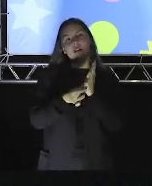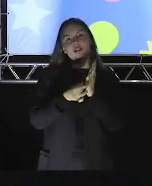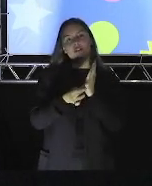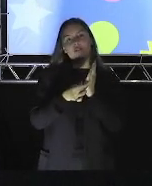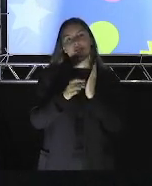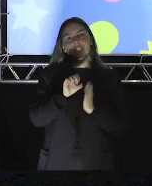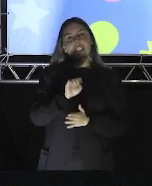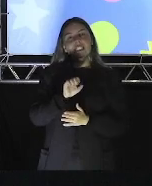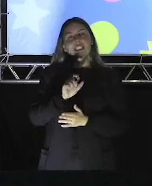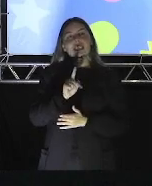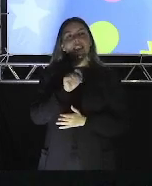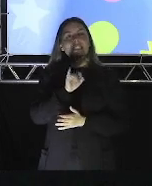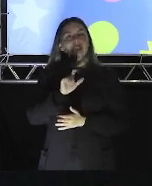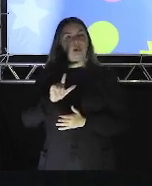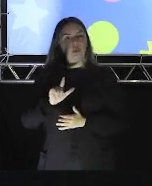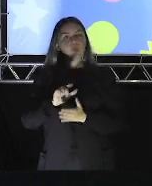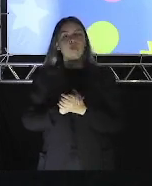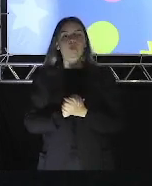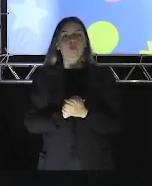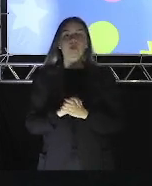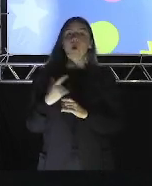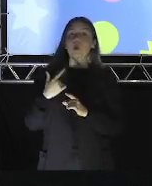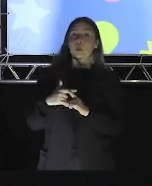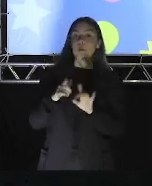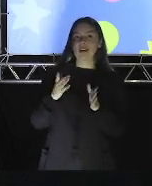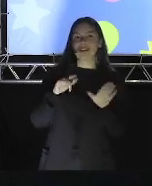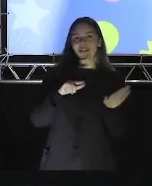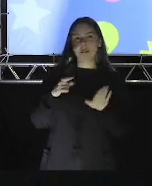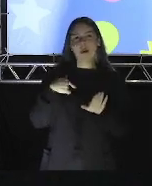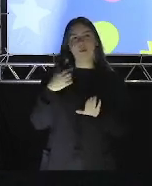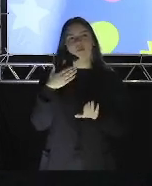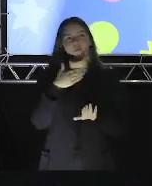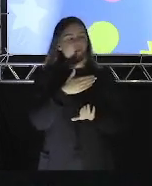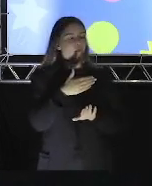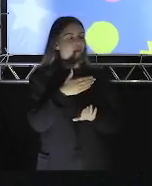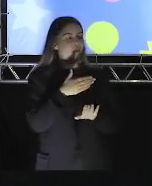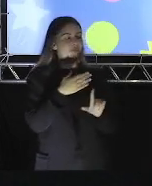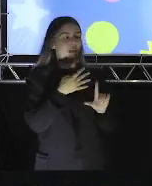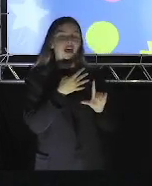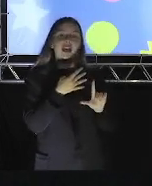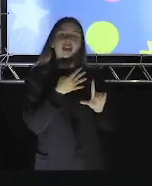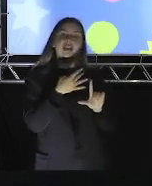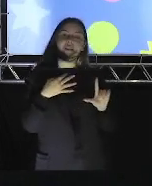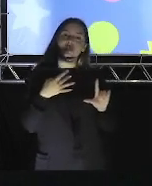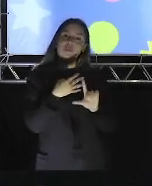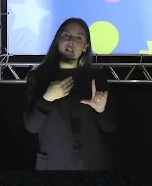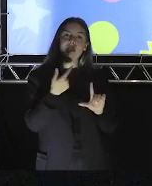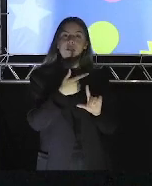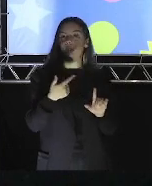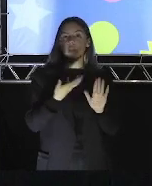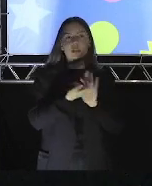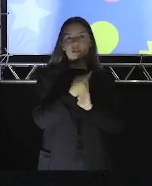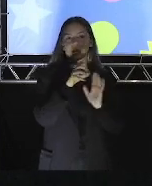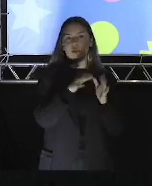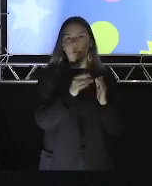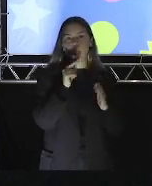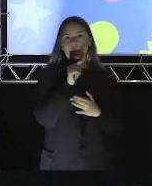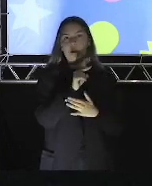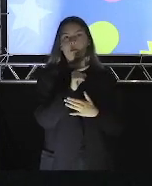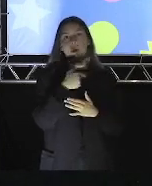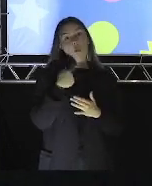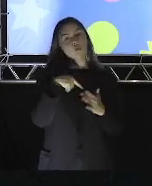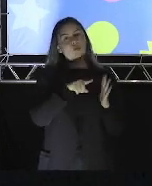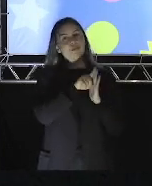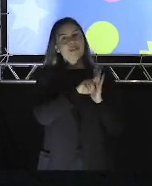skill. E aí, essa semana, eu fui lá na Netflix, vamos ver. Não tem agilidade, não tem área de agilidade lá. E eu fui